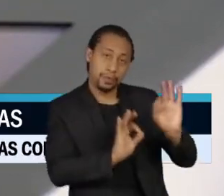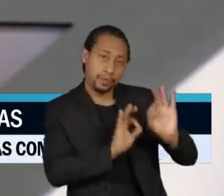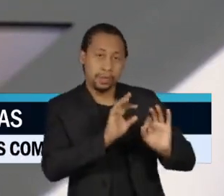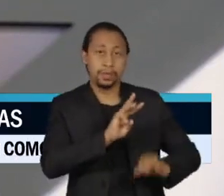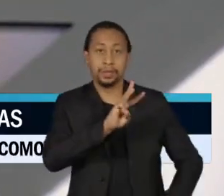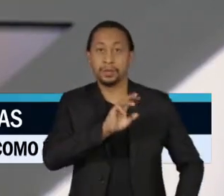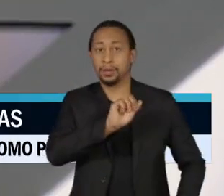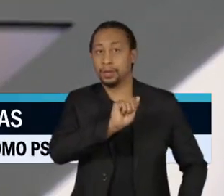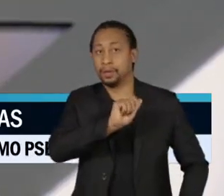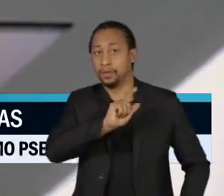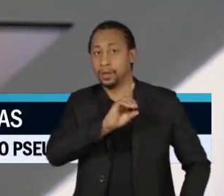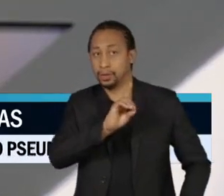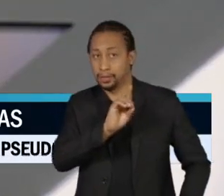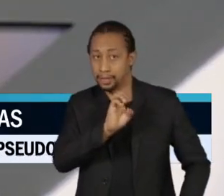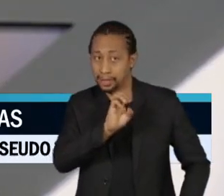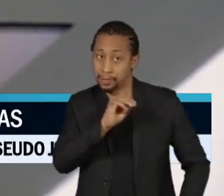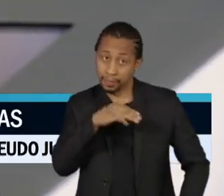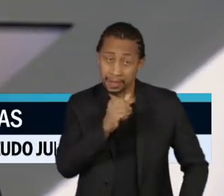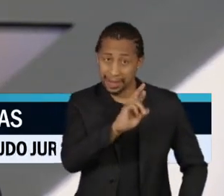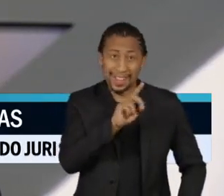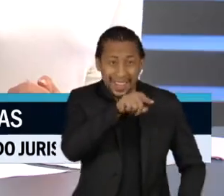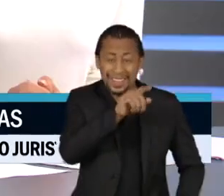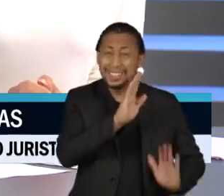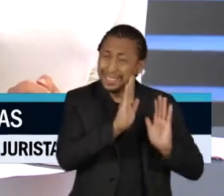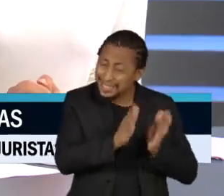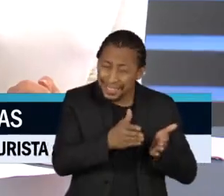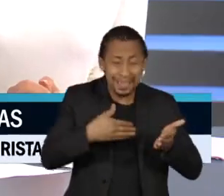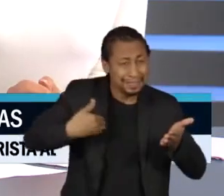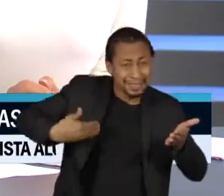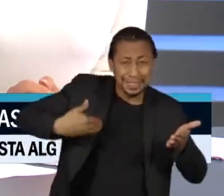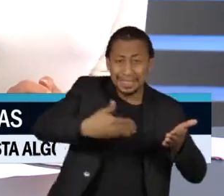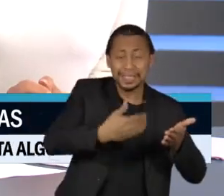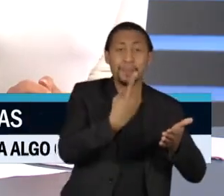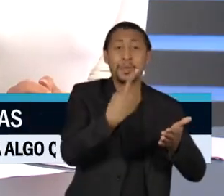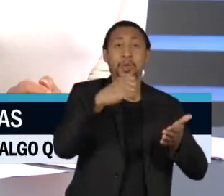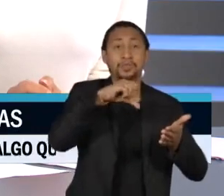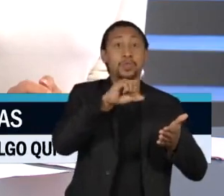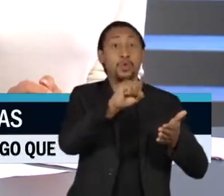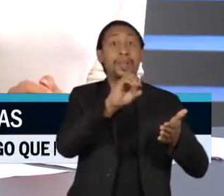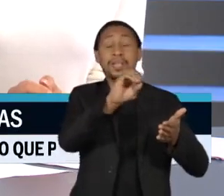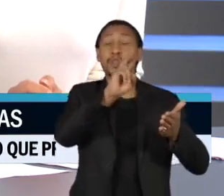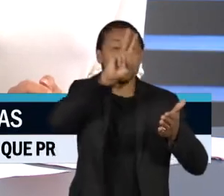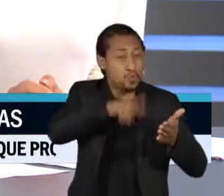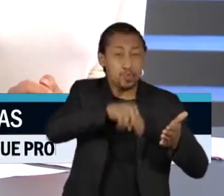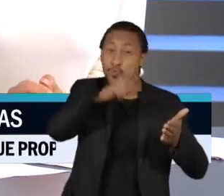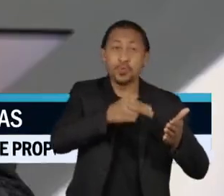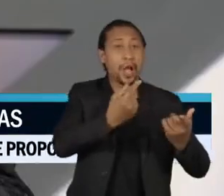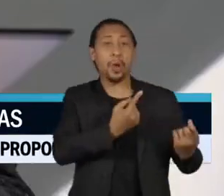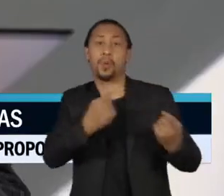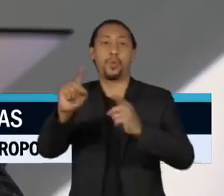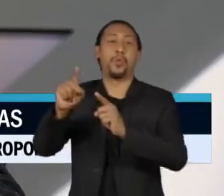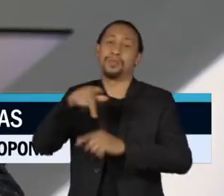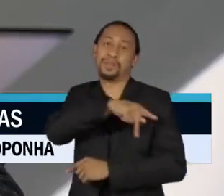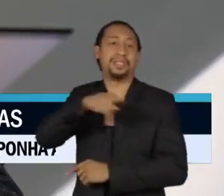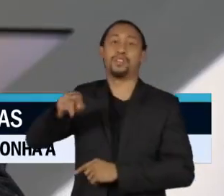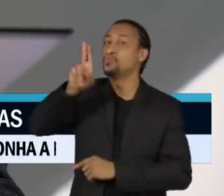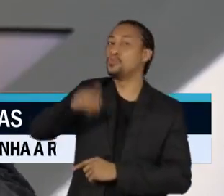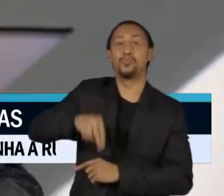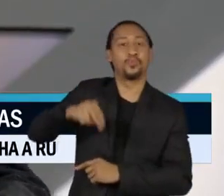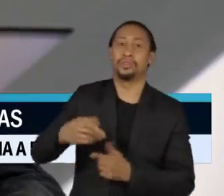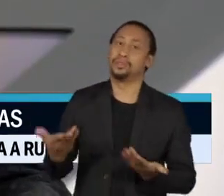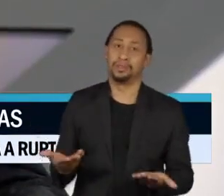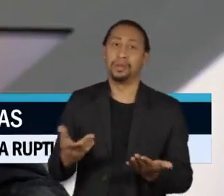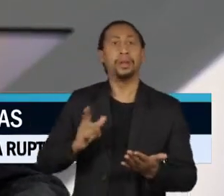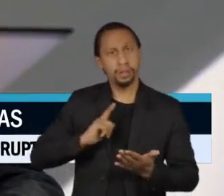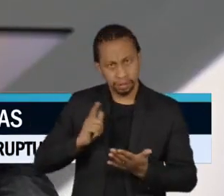no governo desde os anos 80, ele nunca foi oposição. Ele tem uma bancada, basicamente, de deputados